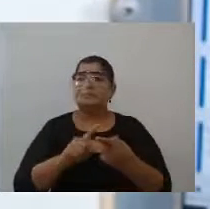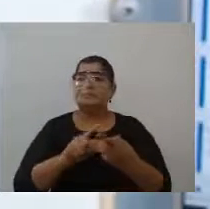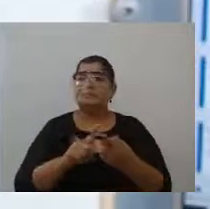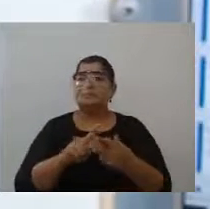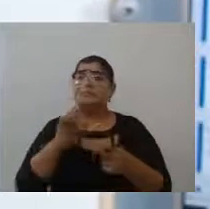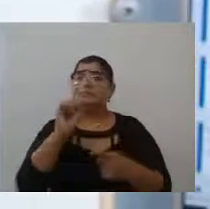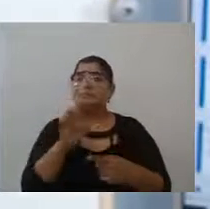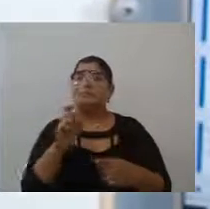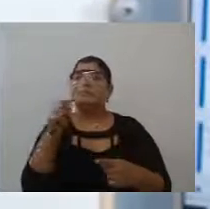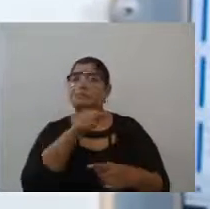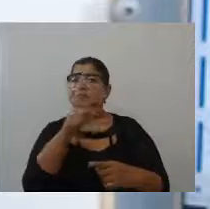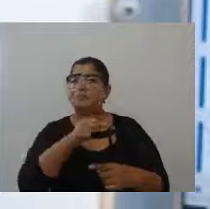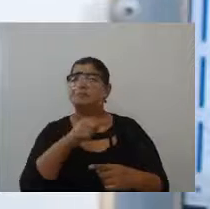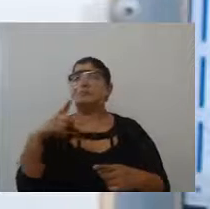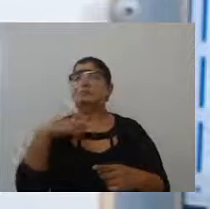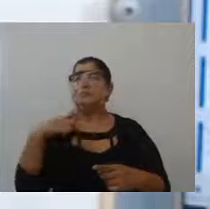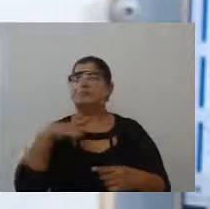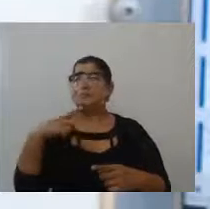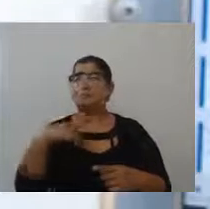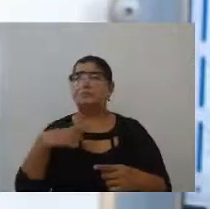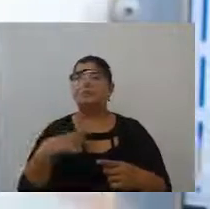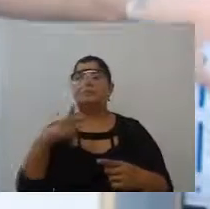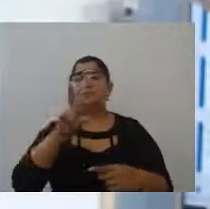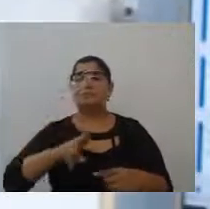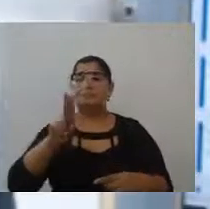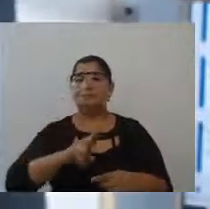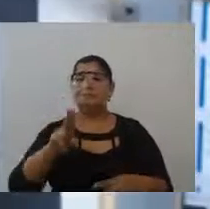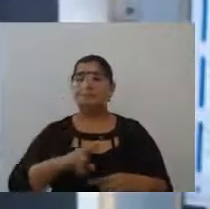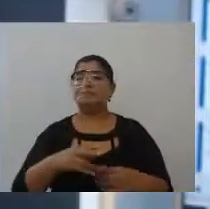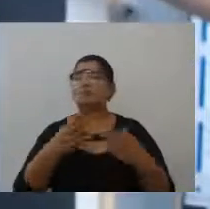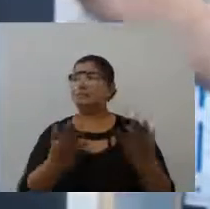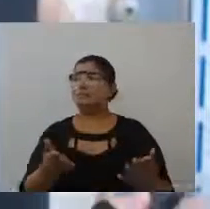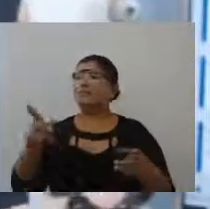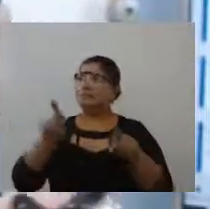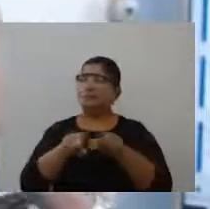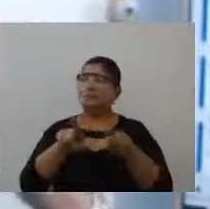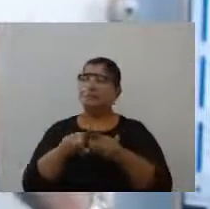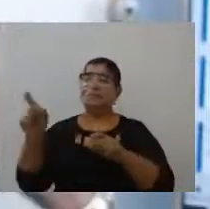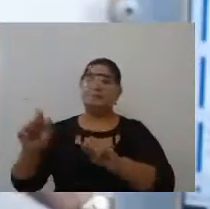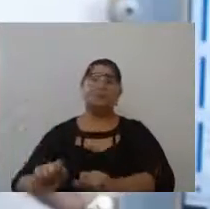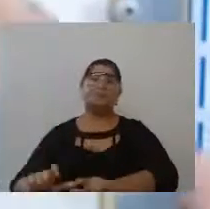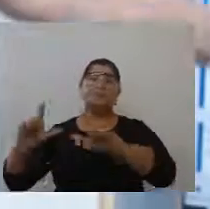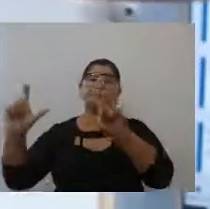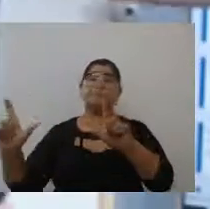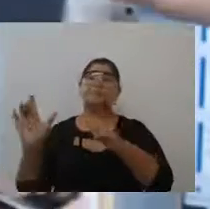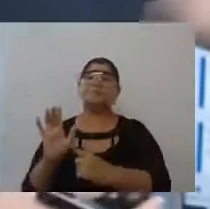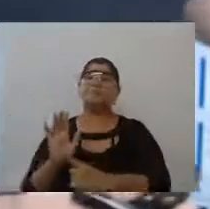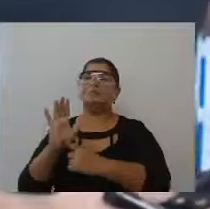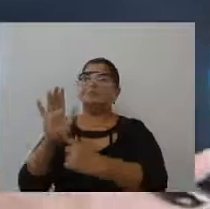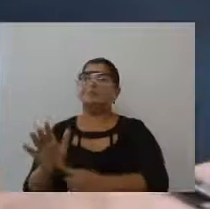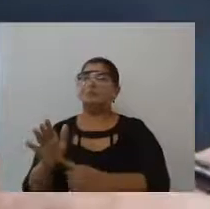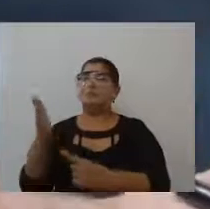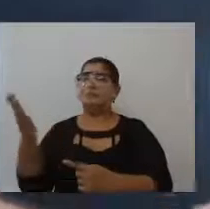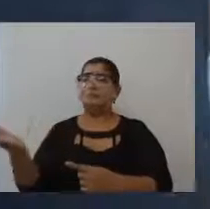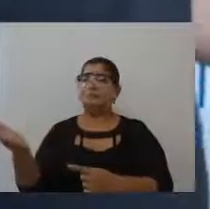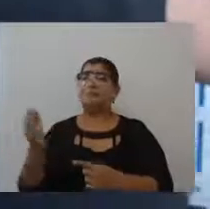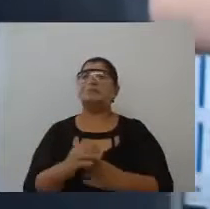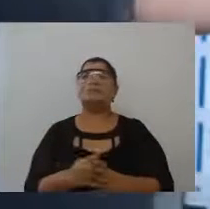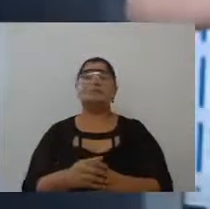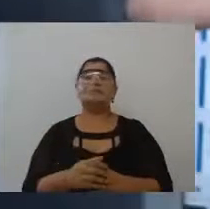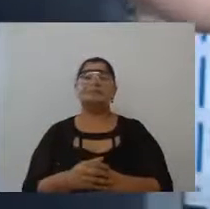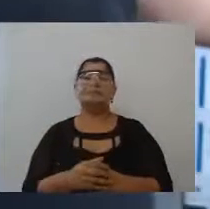se aquilo ali tem utilidade. É exatamente o que está aqui, é exatamente o que aparece aqui na